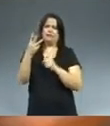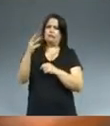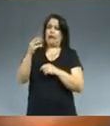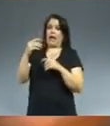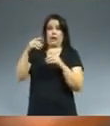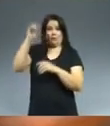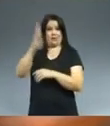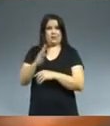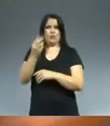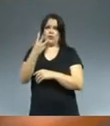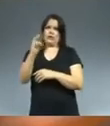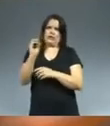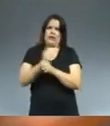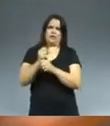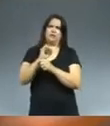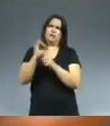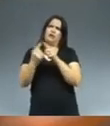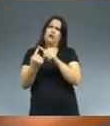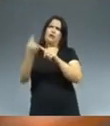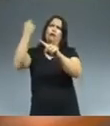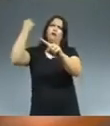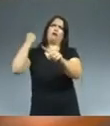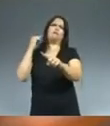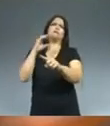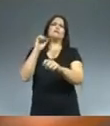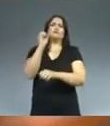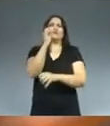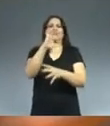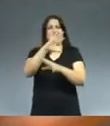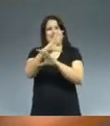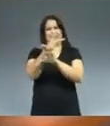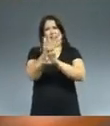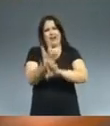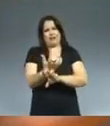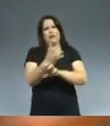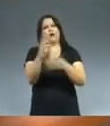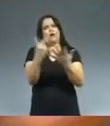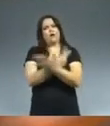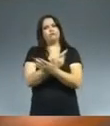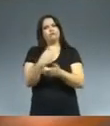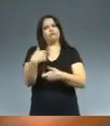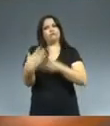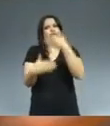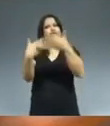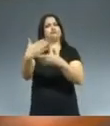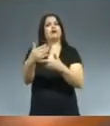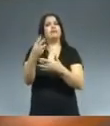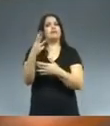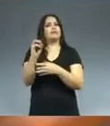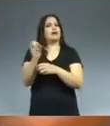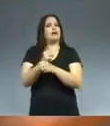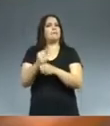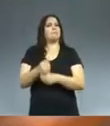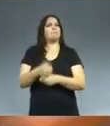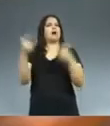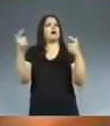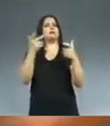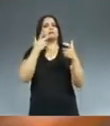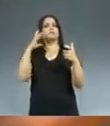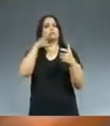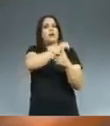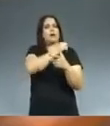30 anos o país o presente nós olharmos o cerrado brasileiro altamente produtiva e em pouco mais de 30 anos né